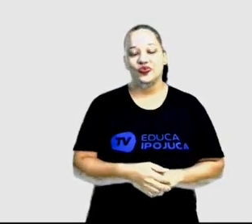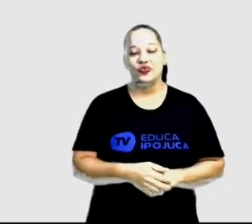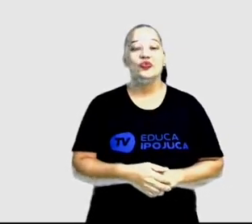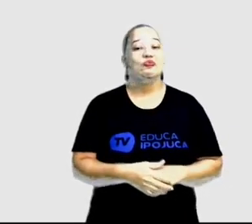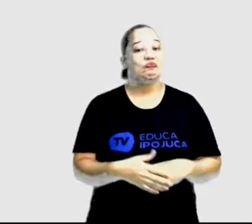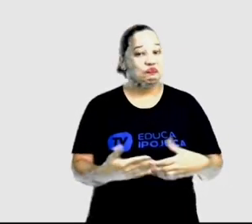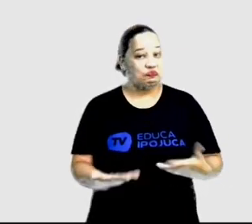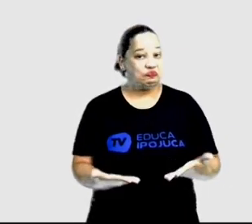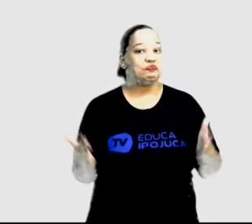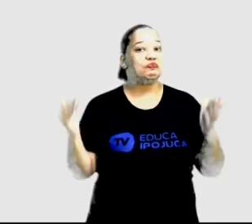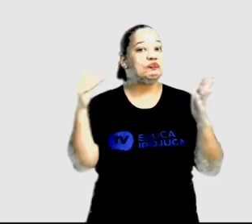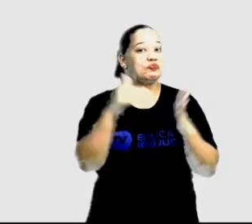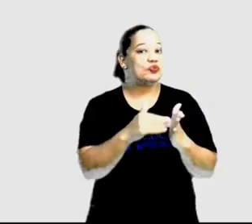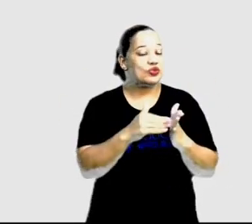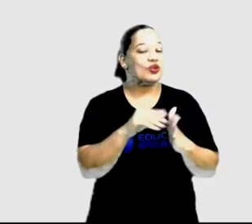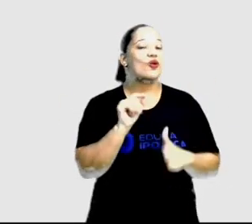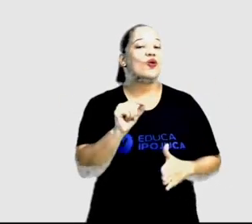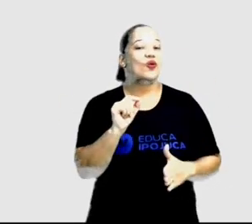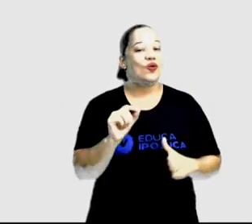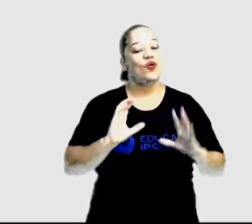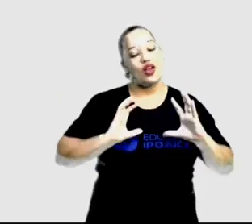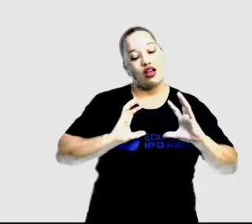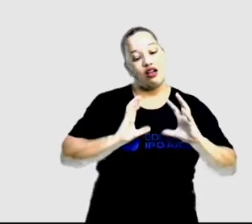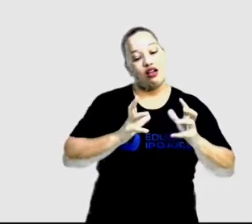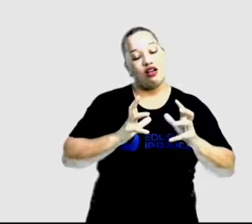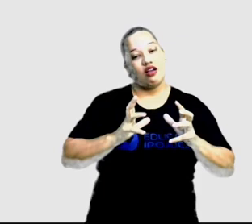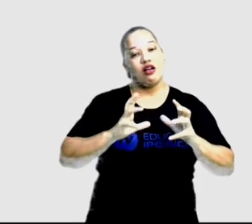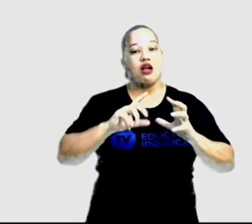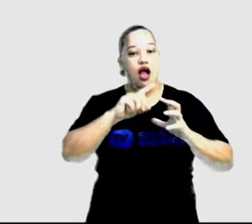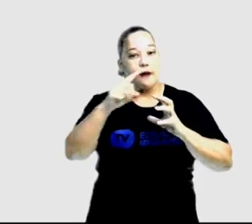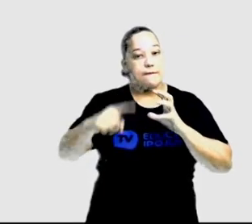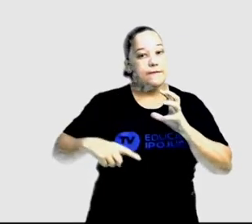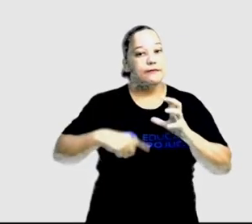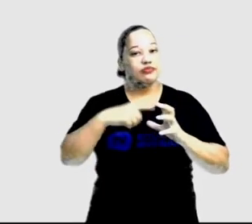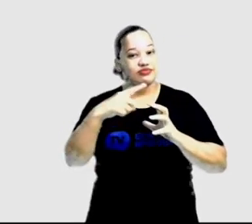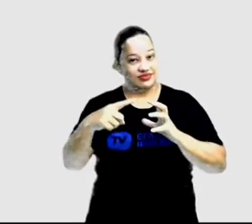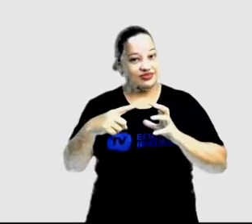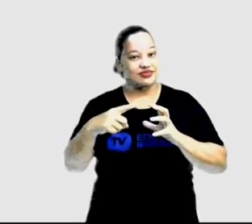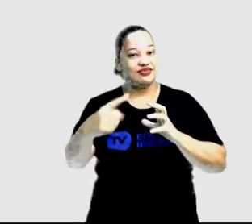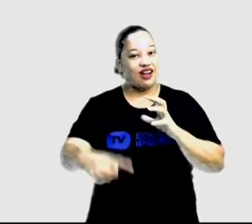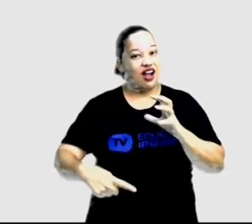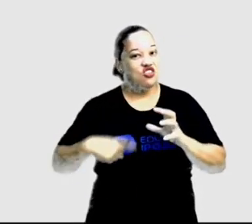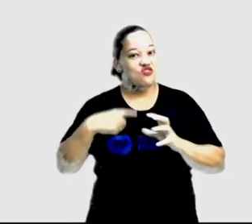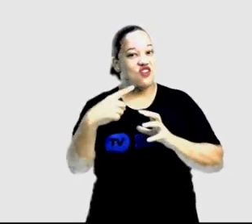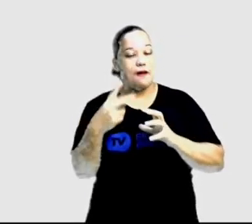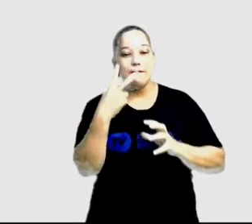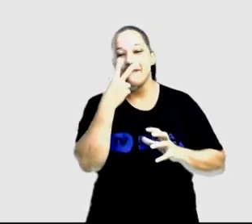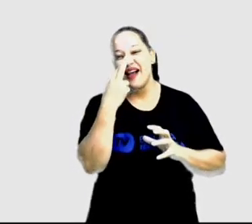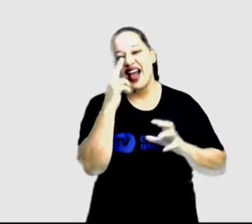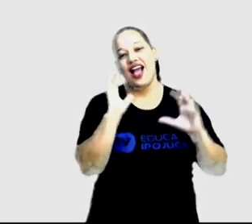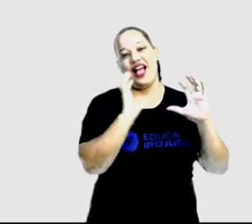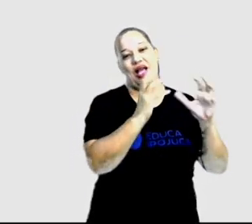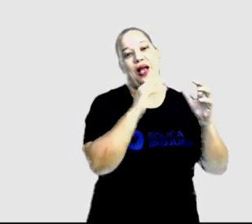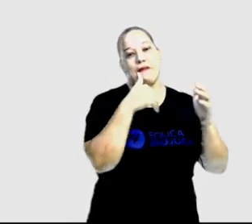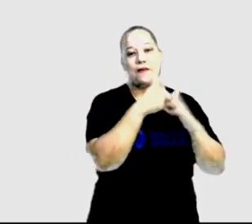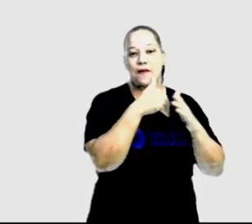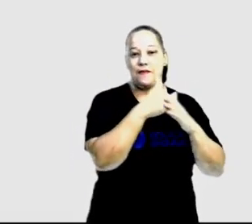E por último, a esfera, que se parece com a